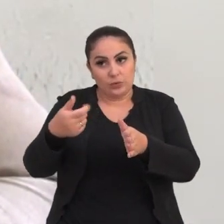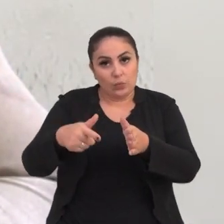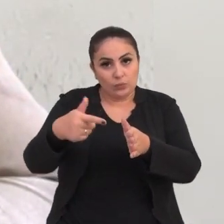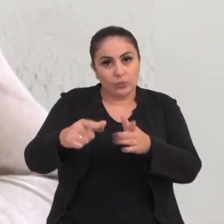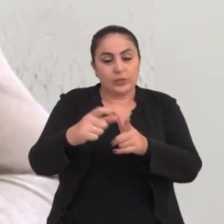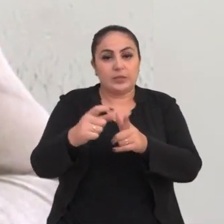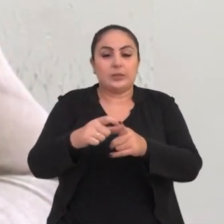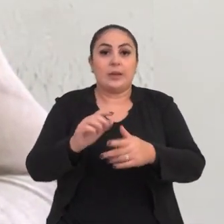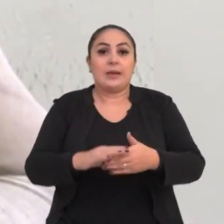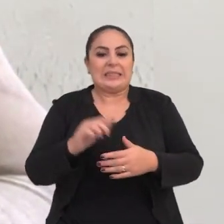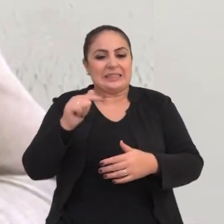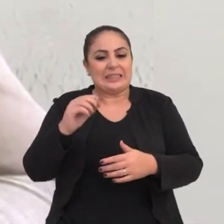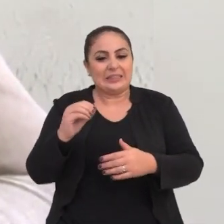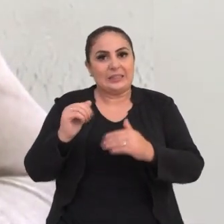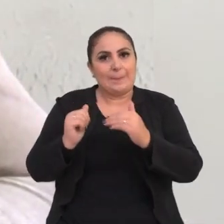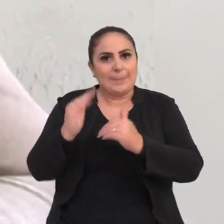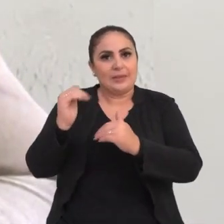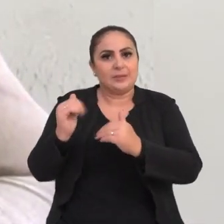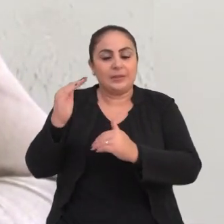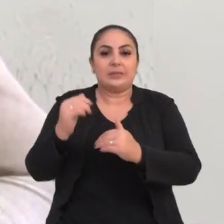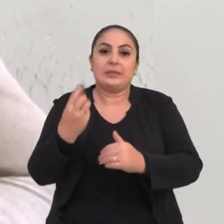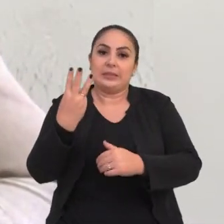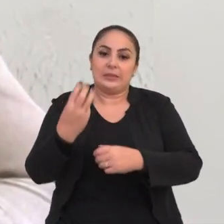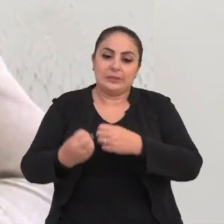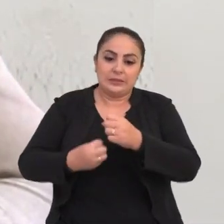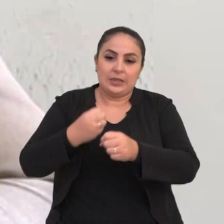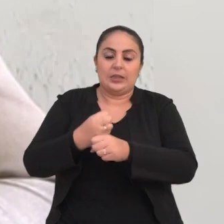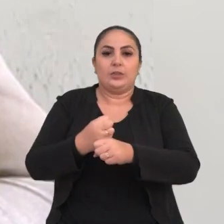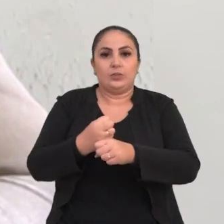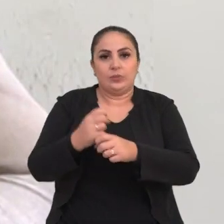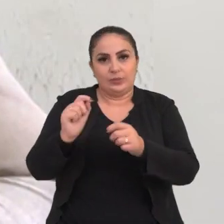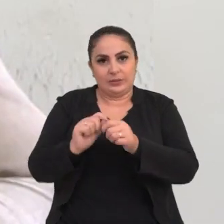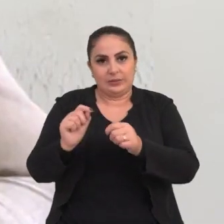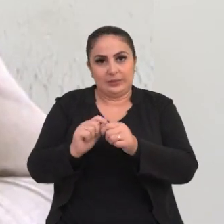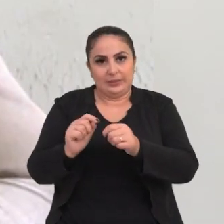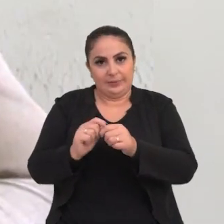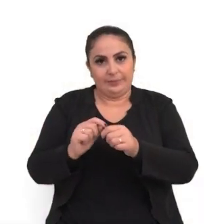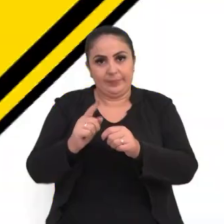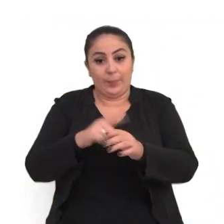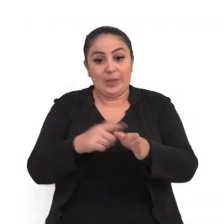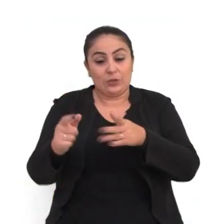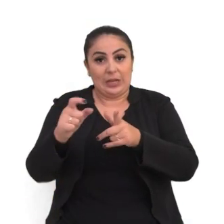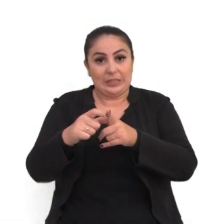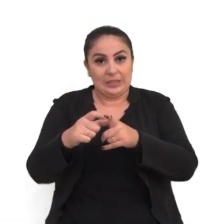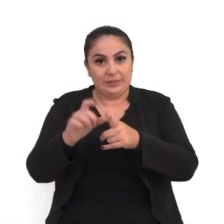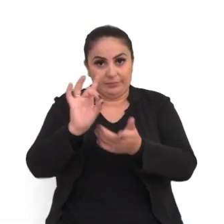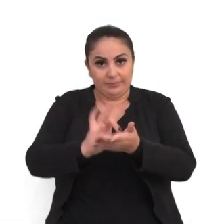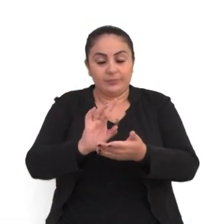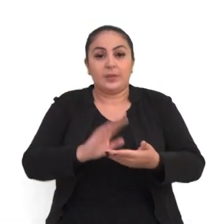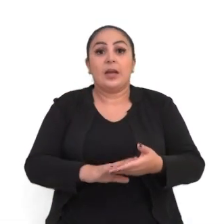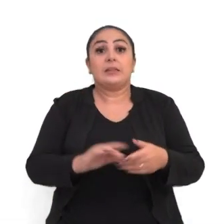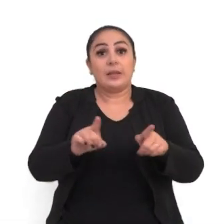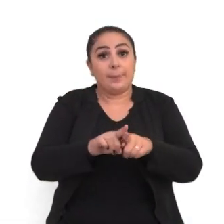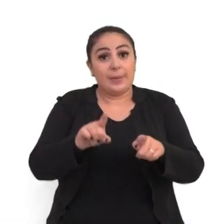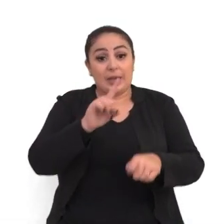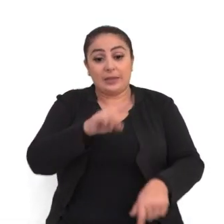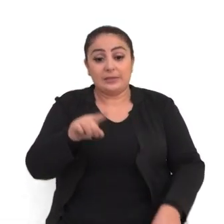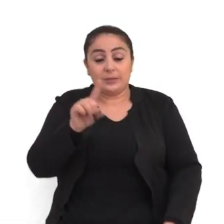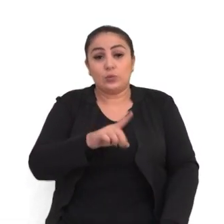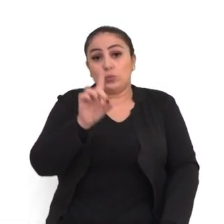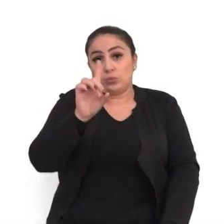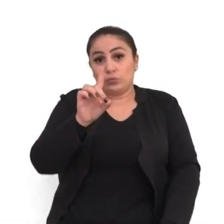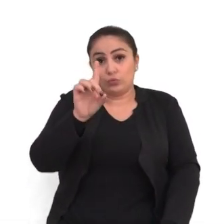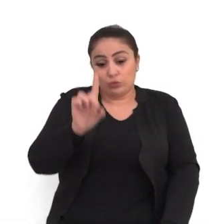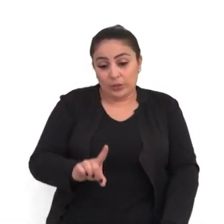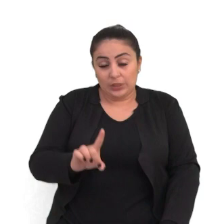70 anos, 70 anos ou mais, então são 3 anos de validade. Outra questão também é a suspensão do direito de